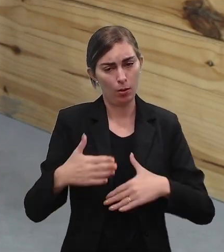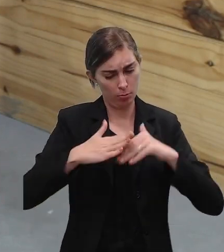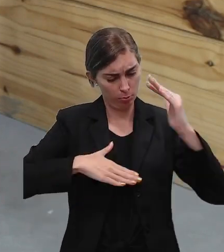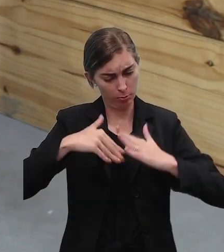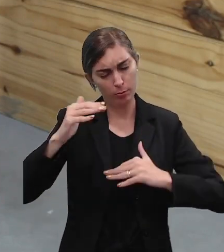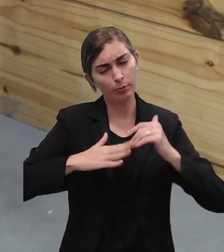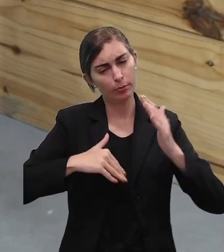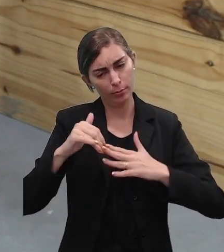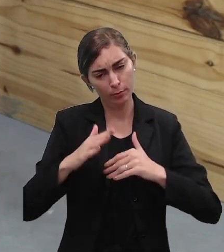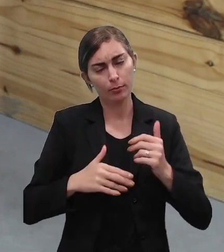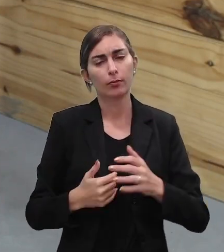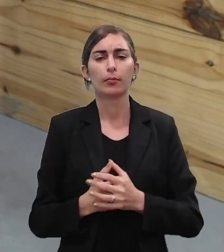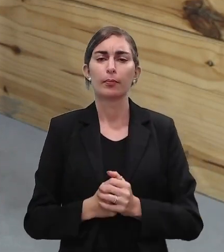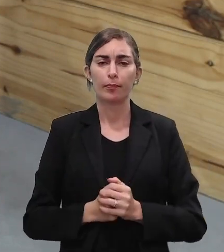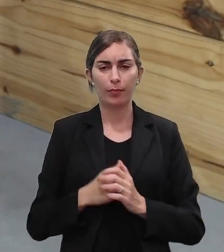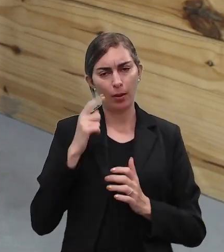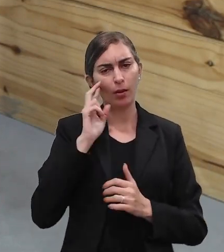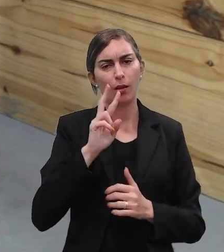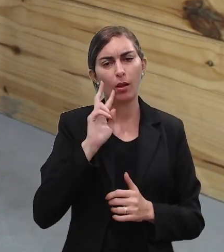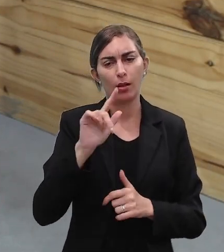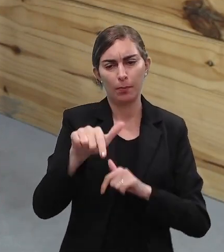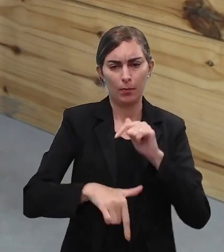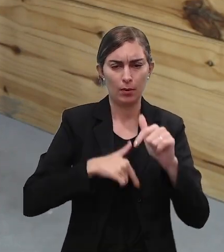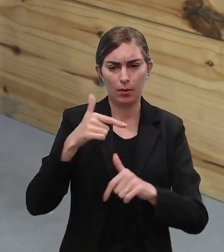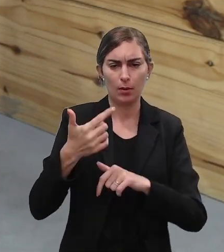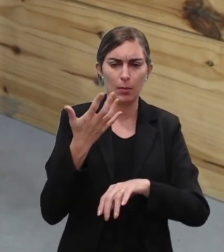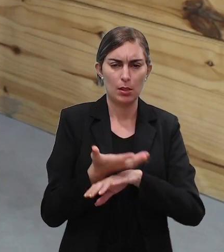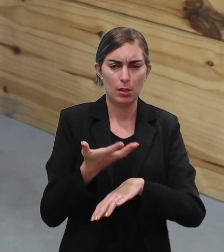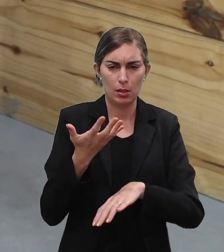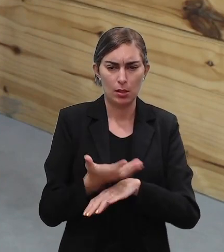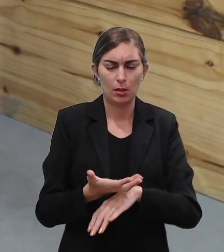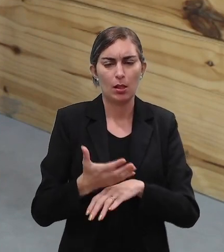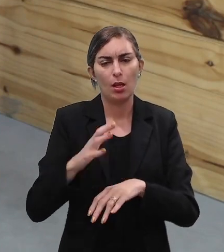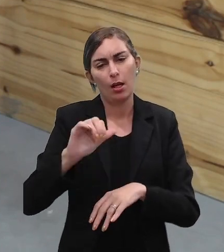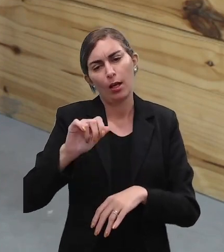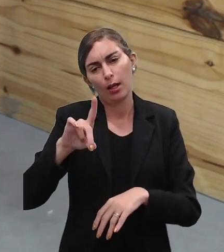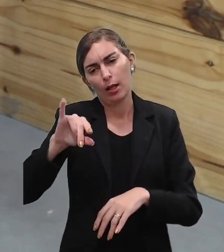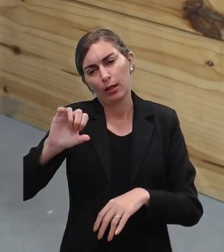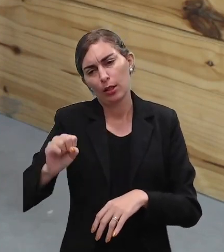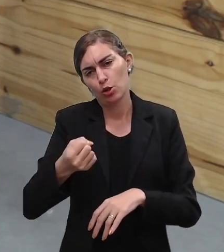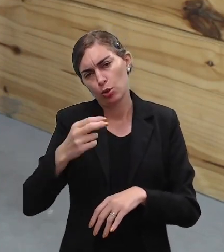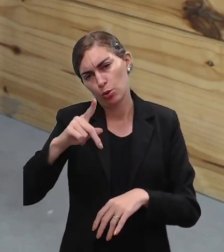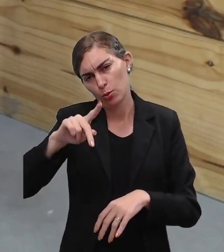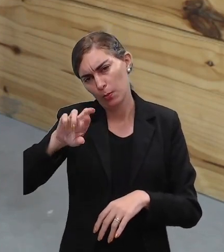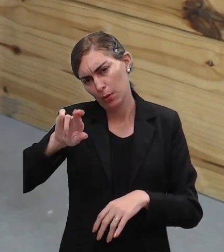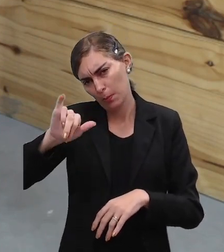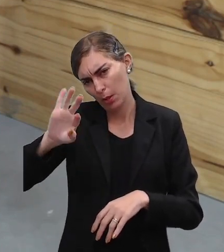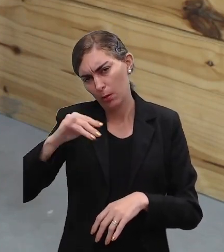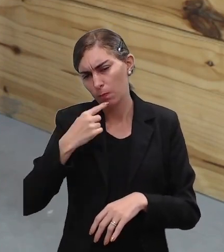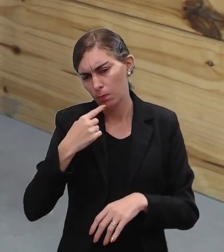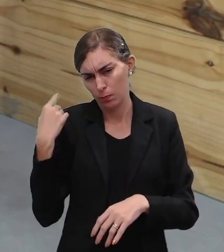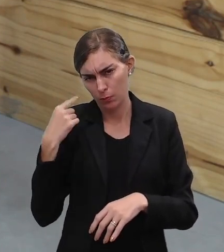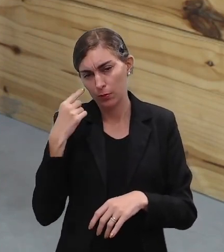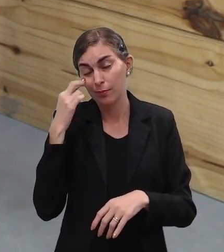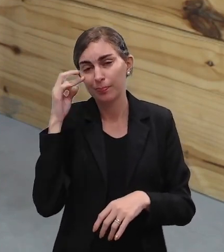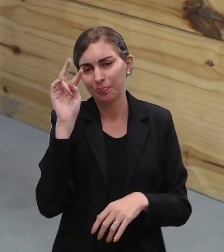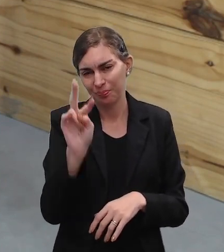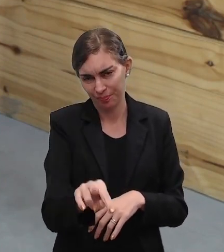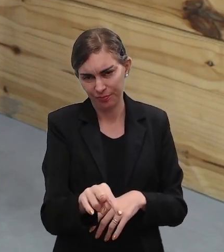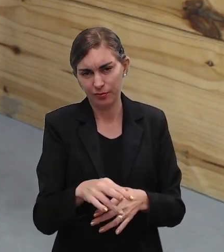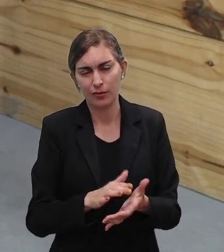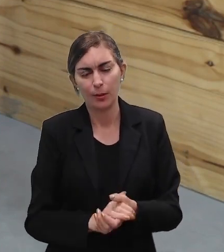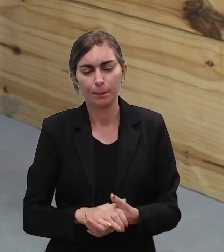me lembro que quando a gente trabalha lá numa disciplina chamada cadeia de suprimentos, vocês viram recentemente